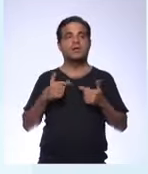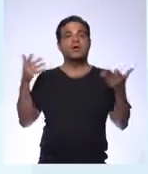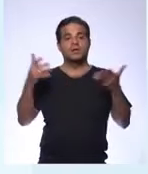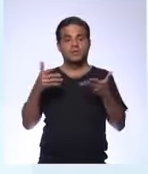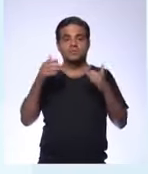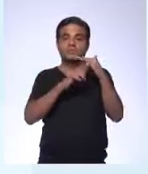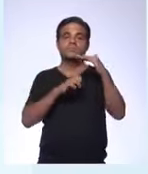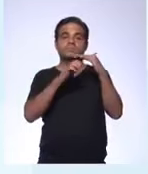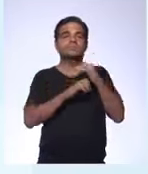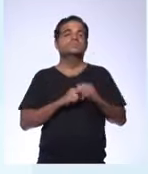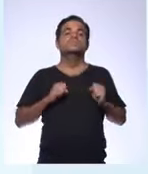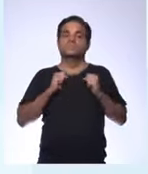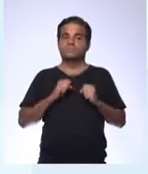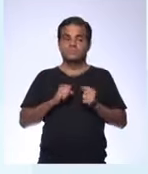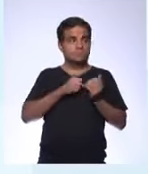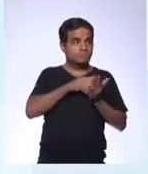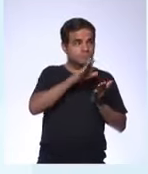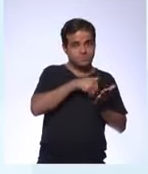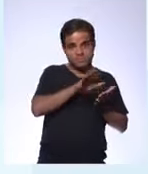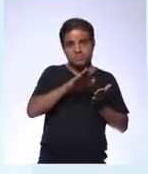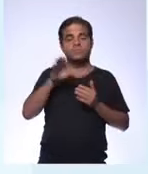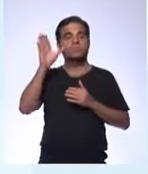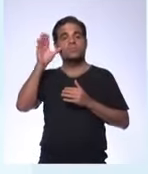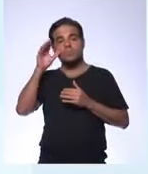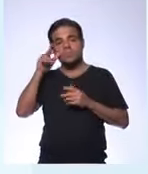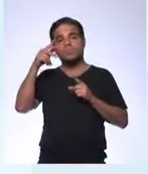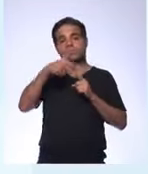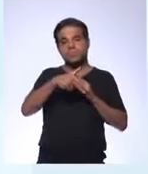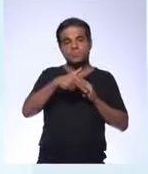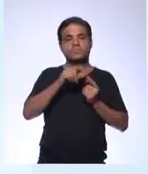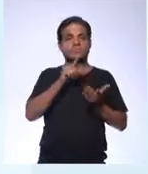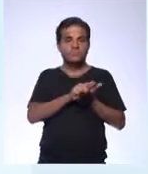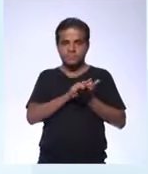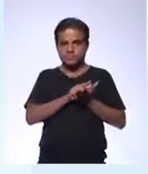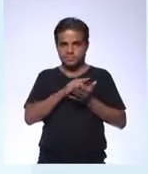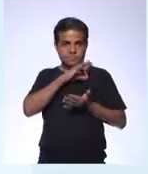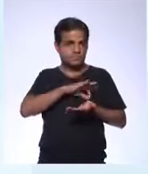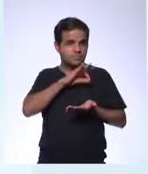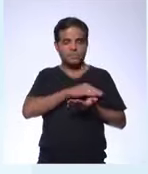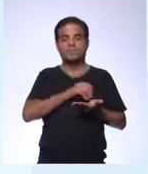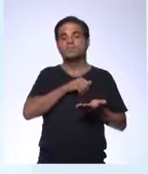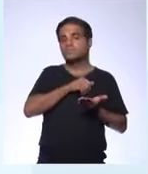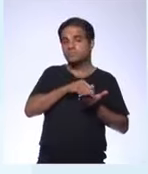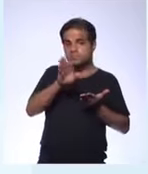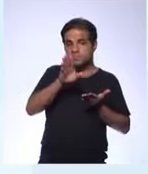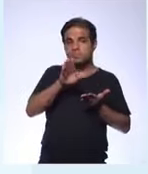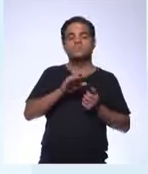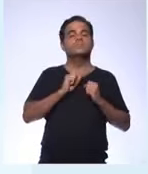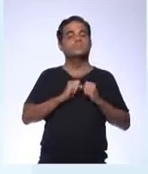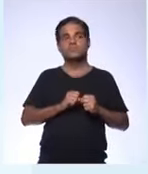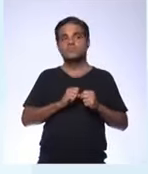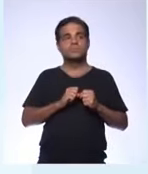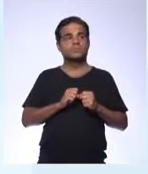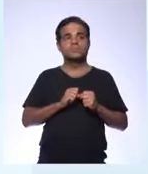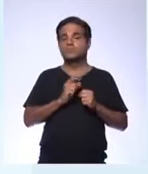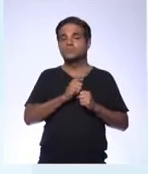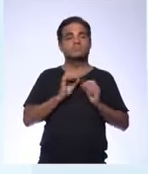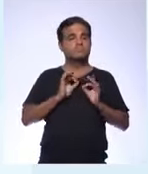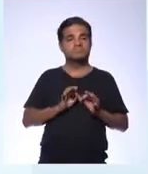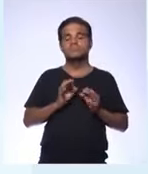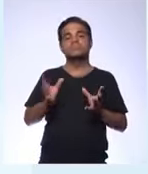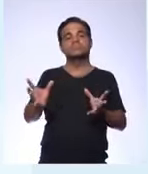as empresas podem demitir os funcionários, cortar ali a folha de pagamento, demitindo esses funcionários sem justa causa, e